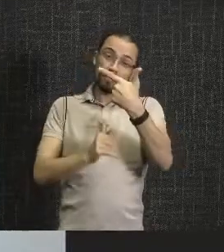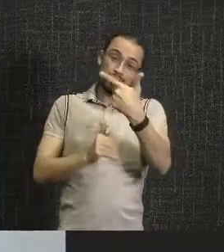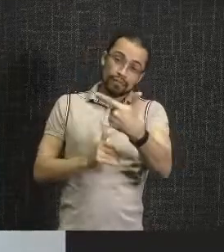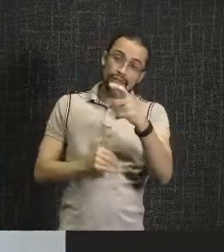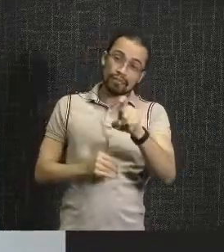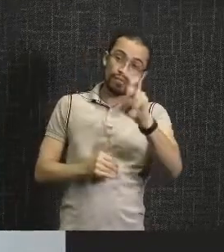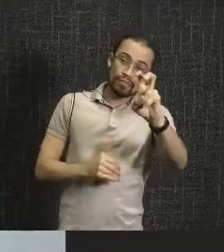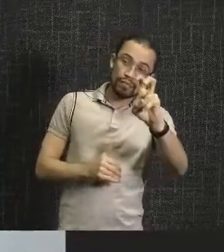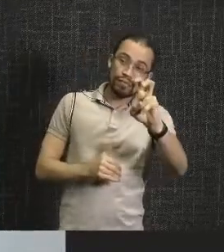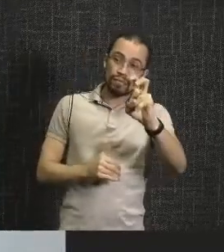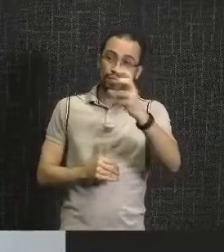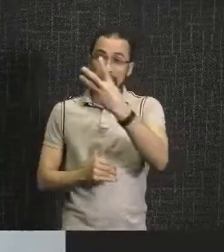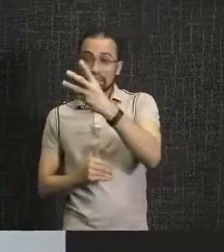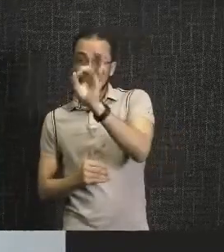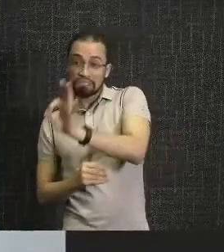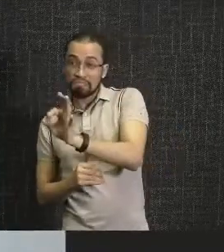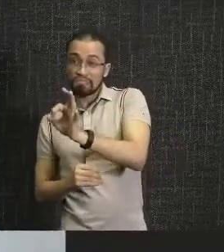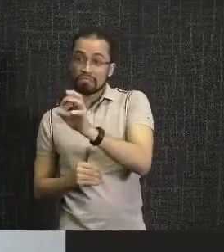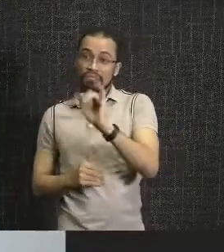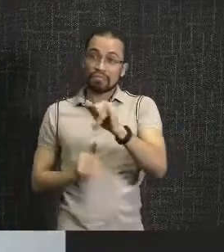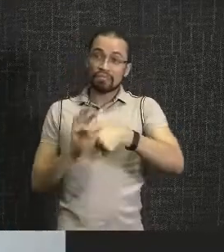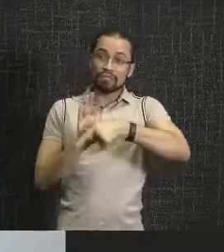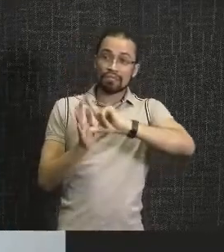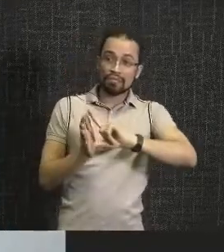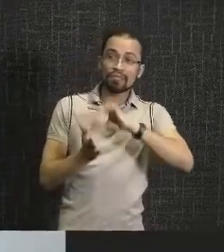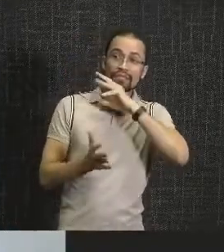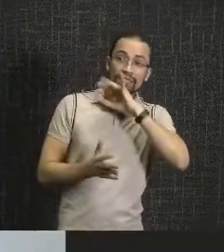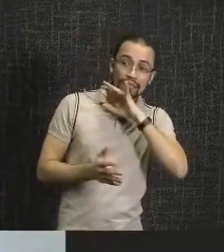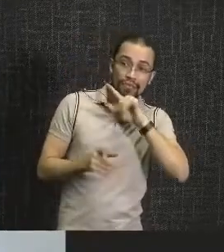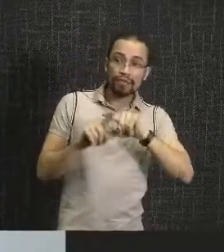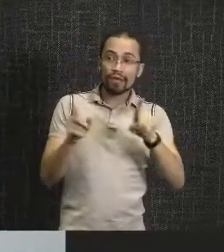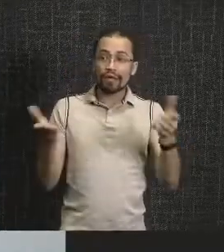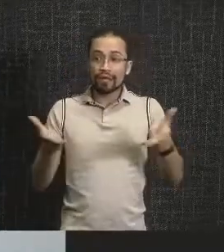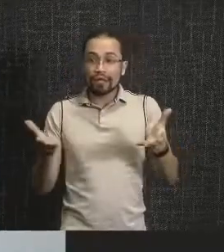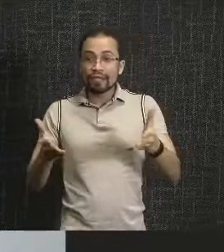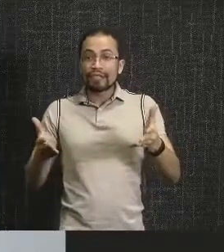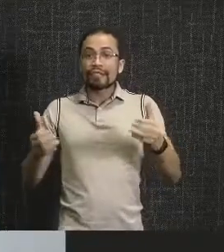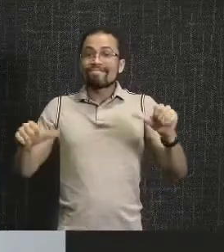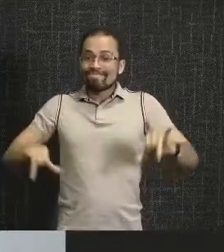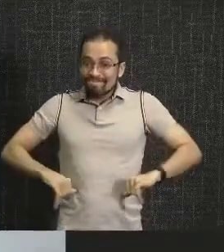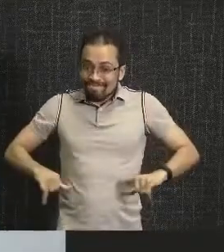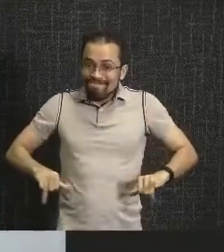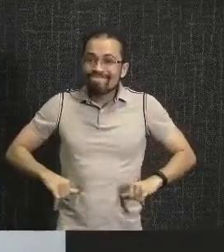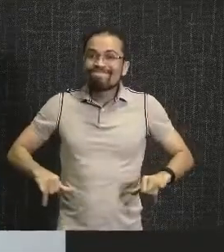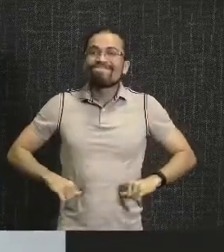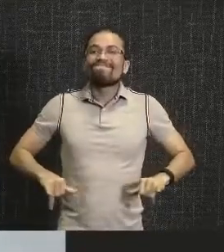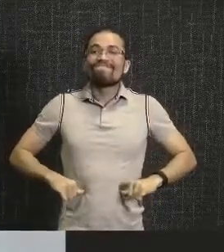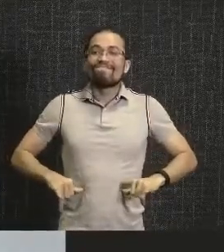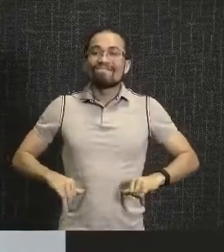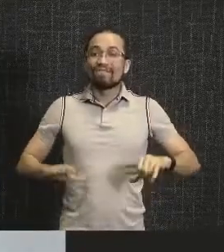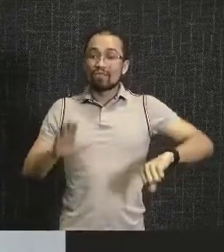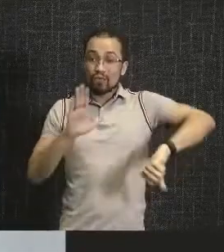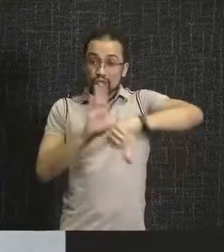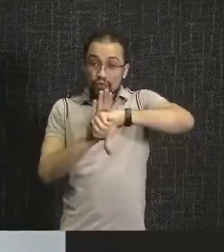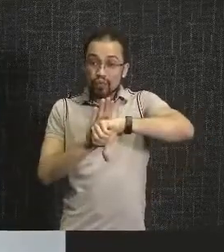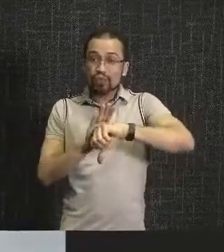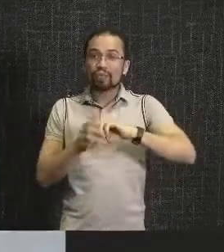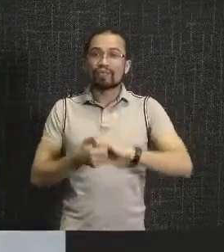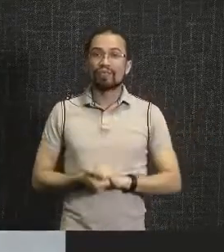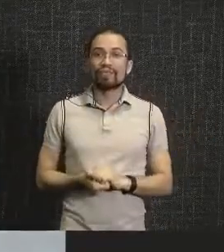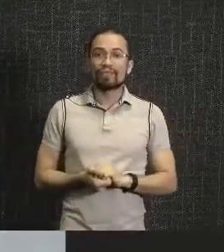ruim e toma uma pancada dessa, e a expectativa, pelo menos do mercado, é que